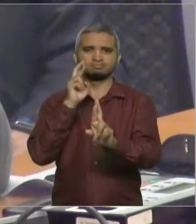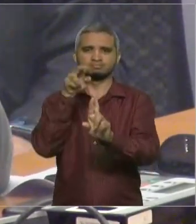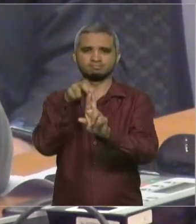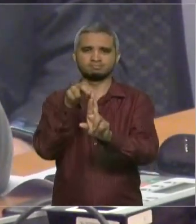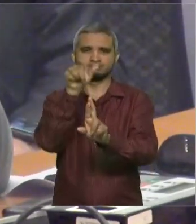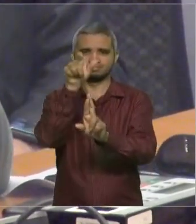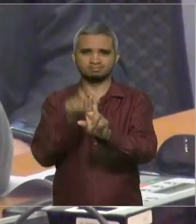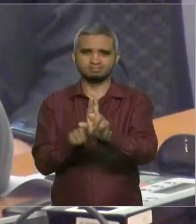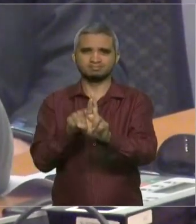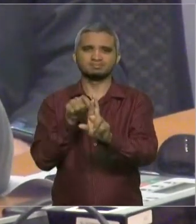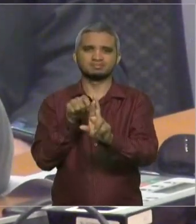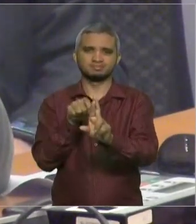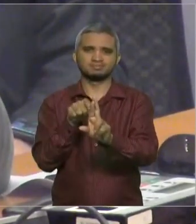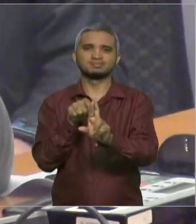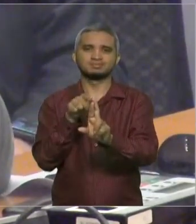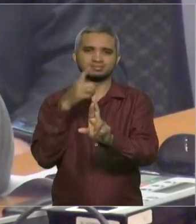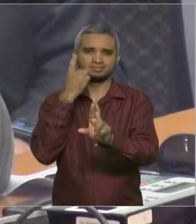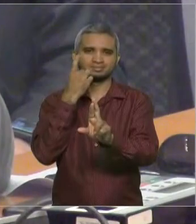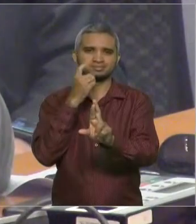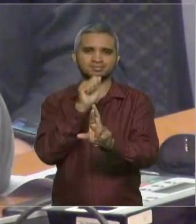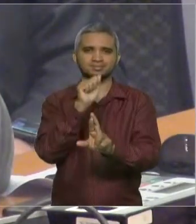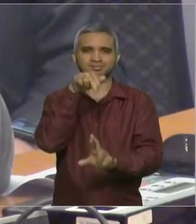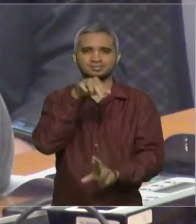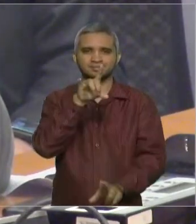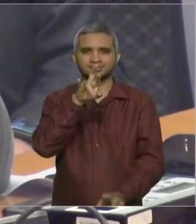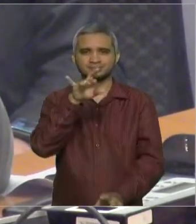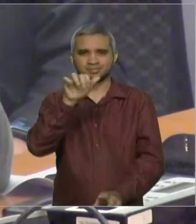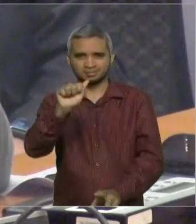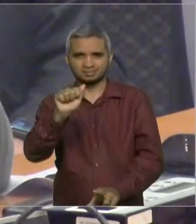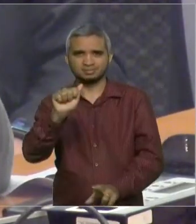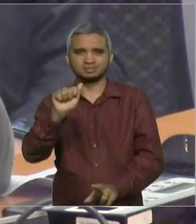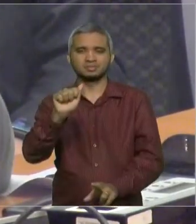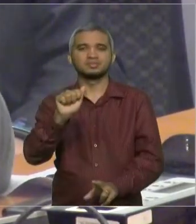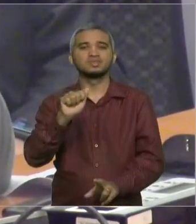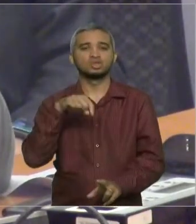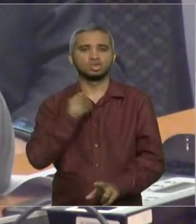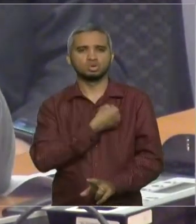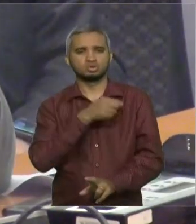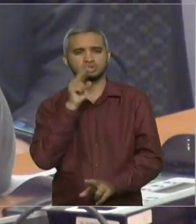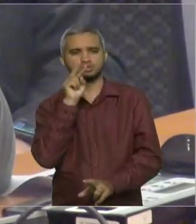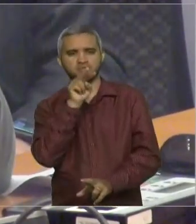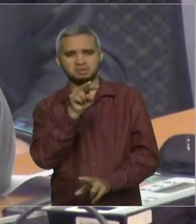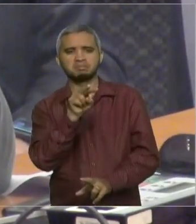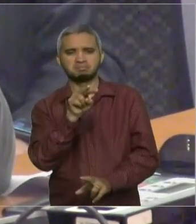A pessoa que faz a gente levantar a cabeça e ver